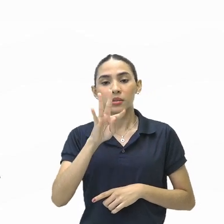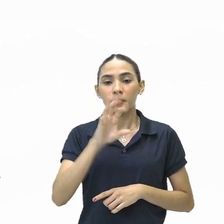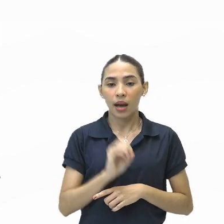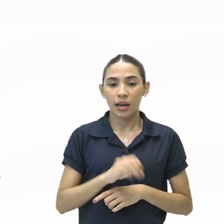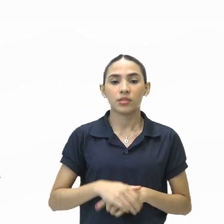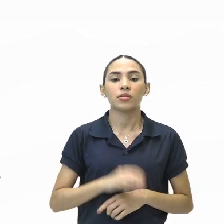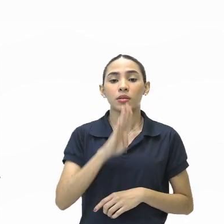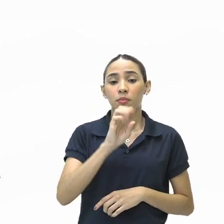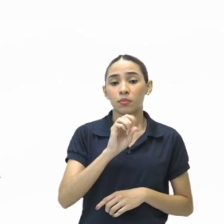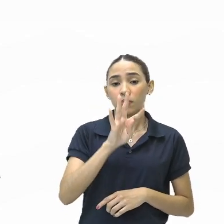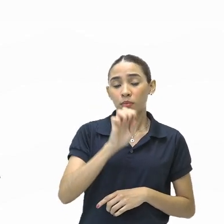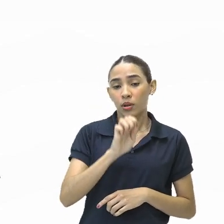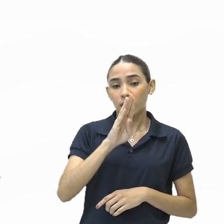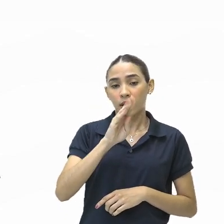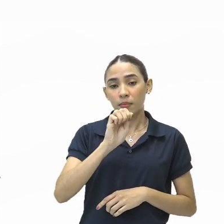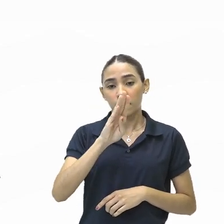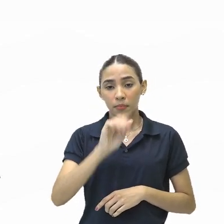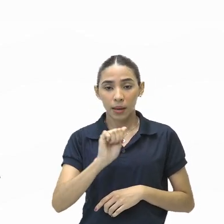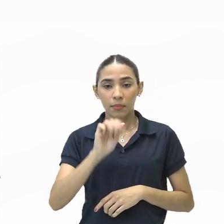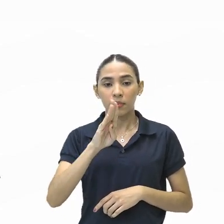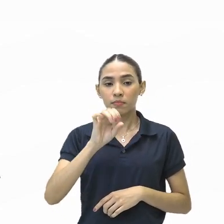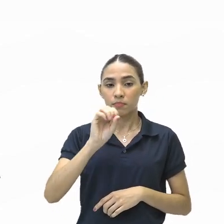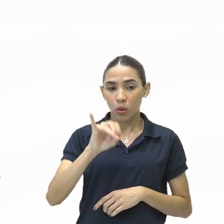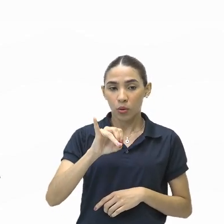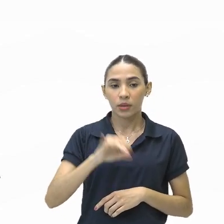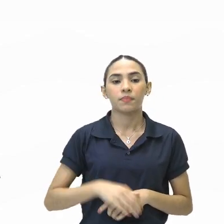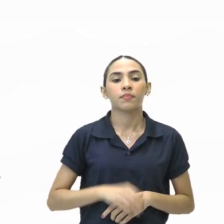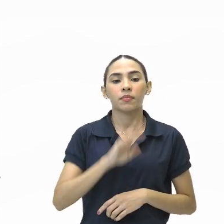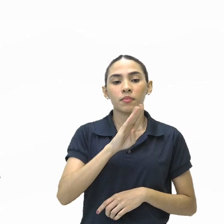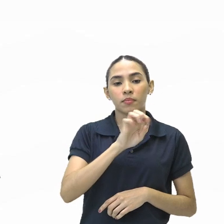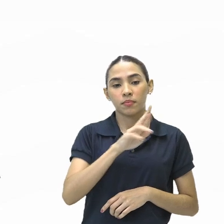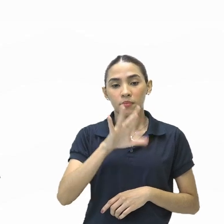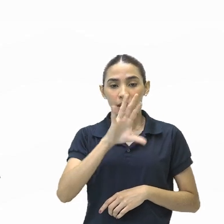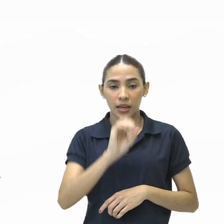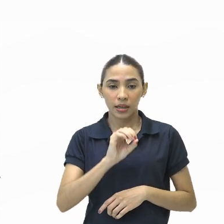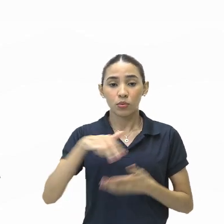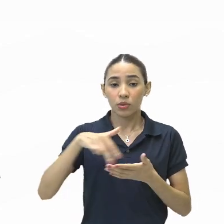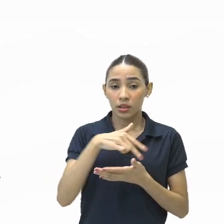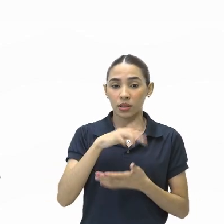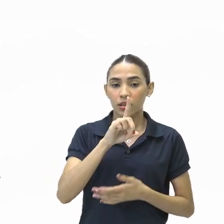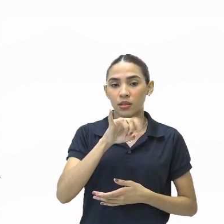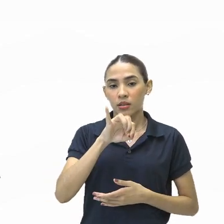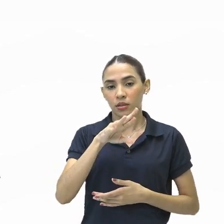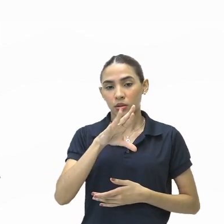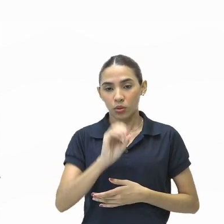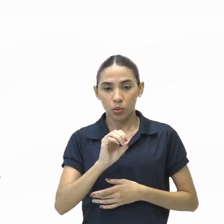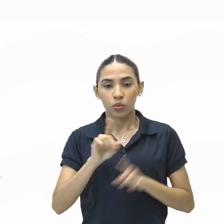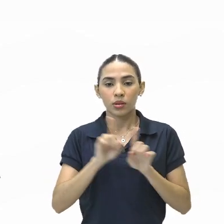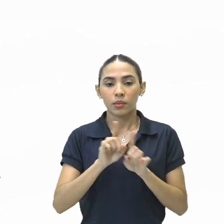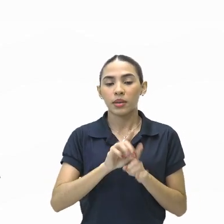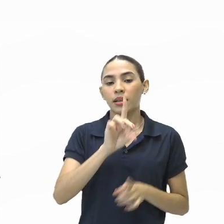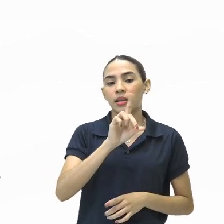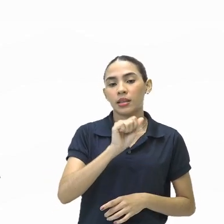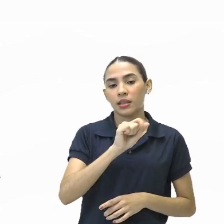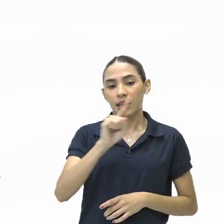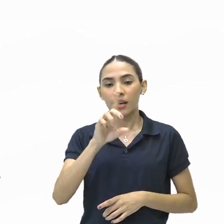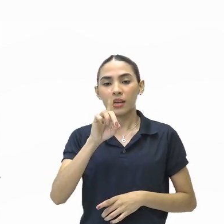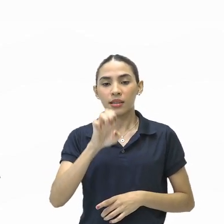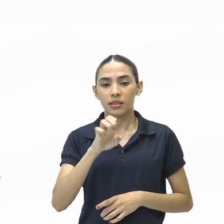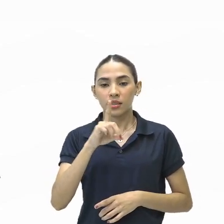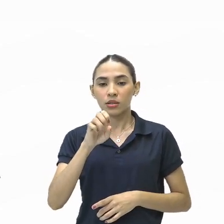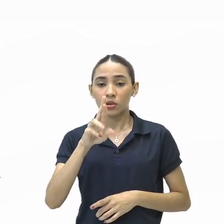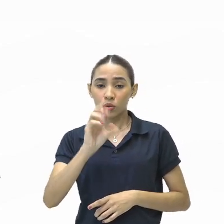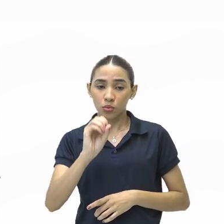boi berrando, dança doido, dá de duro, dá de dentro, dá direito, vai,